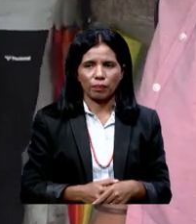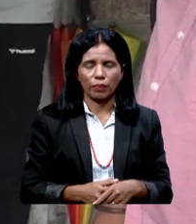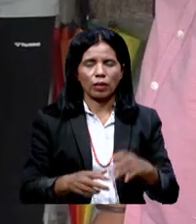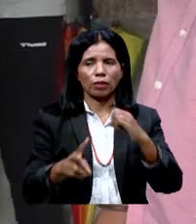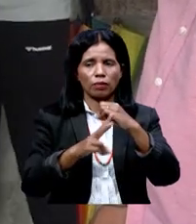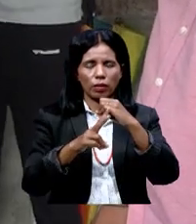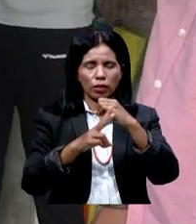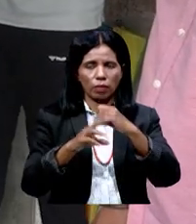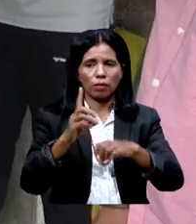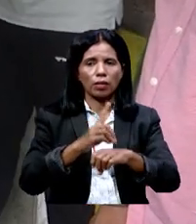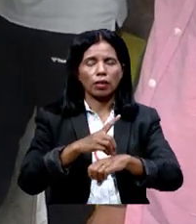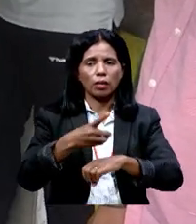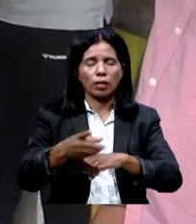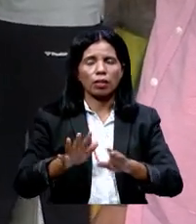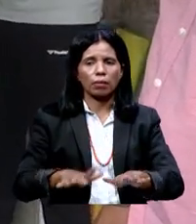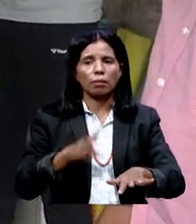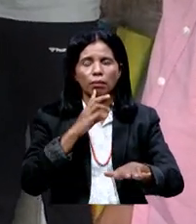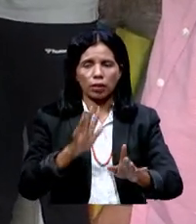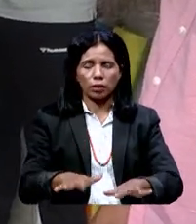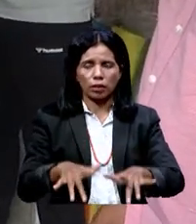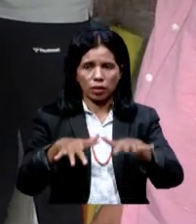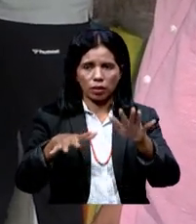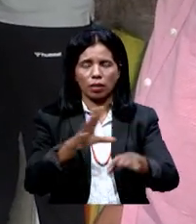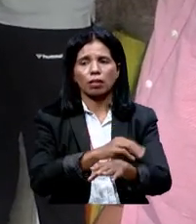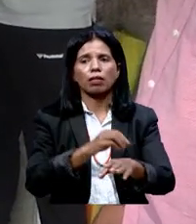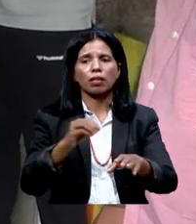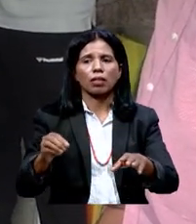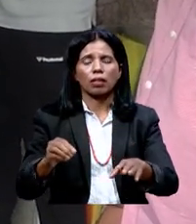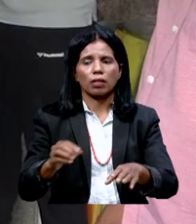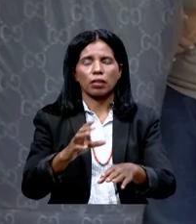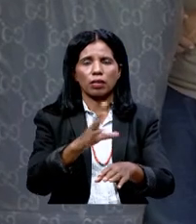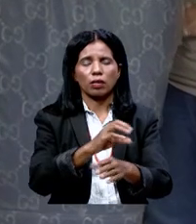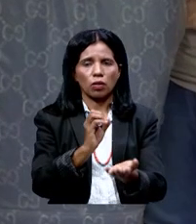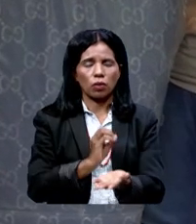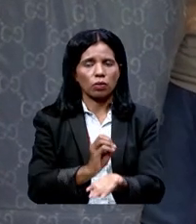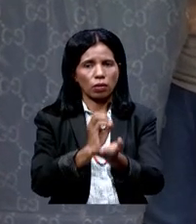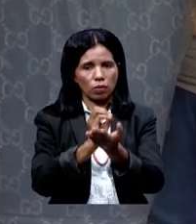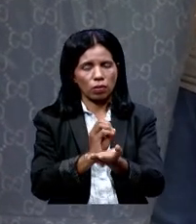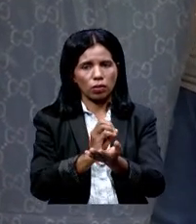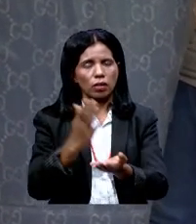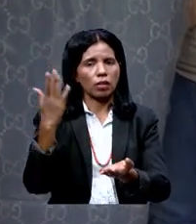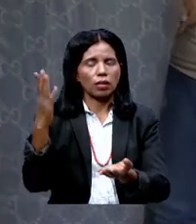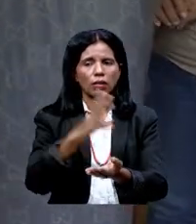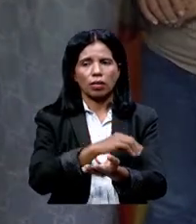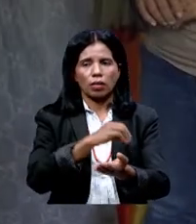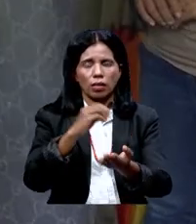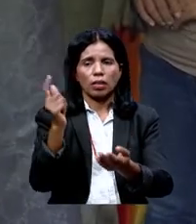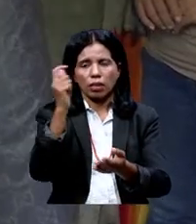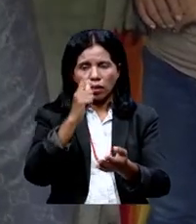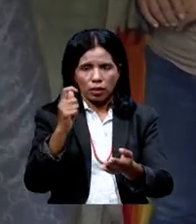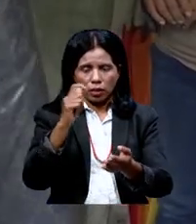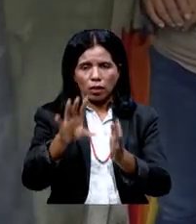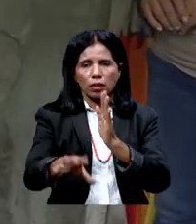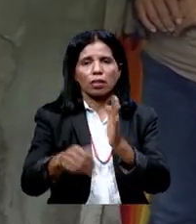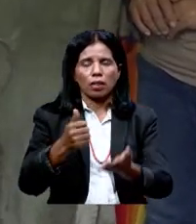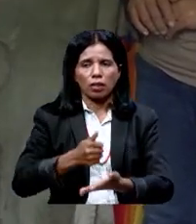Vítima inundação Tolorosen Lime Asuku Babukase, subregião Pante Makassar, região administrativa especial Oikusi Ambeno, terça-ne, retorna a